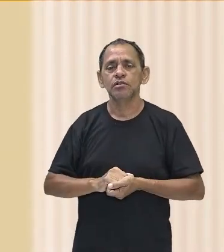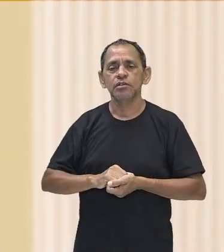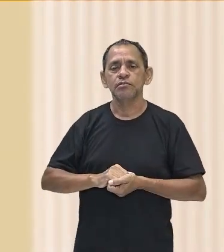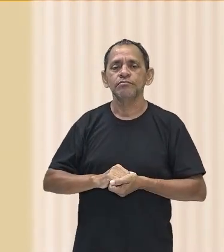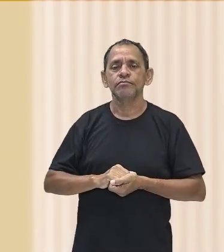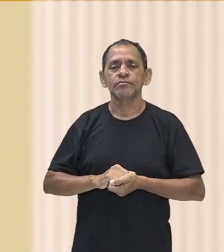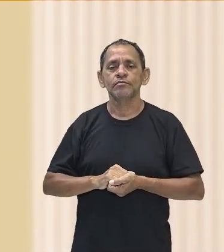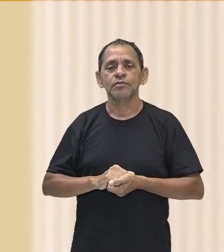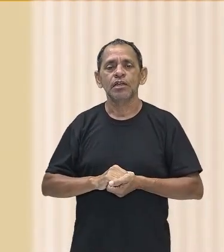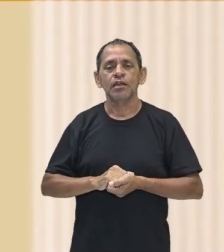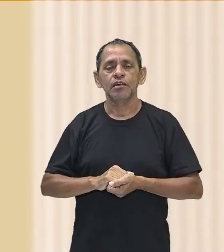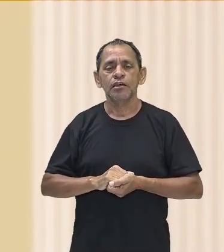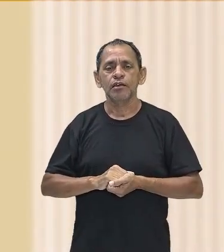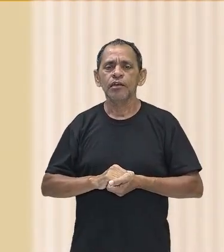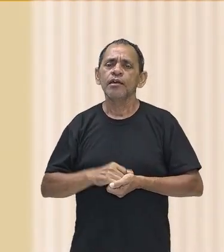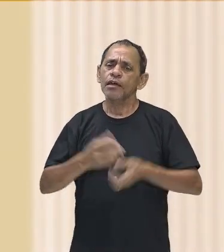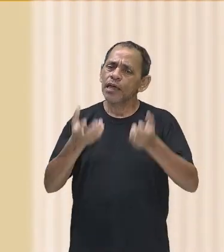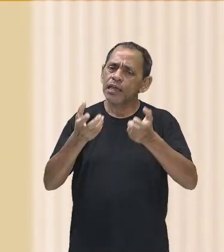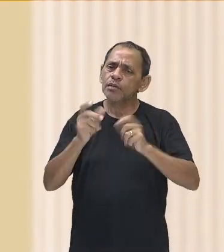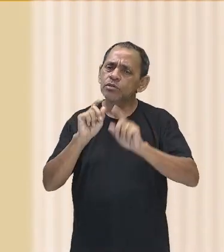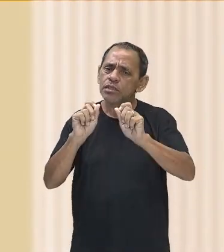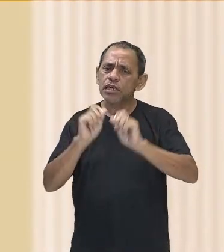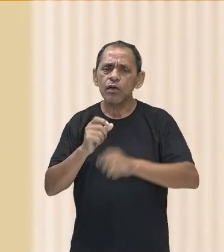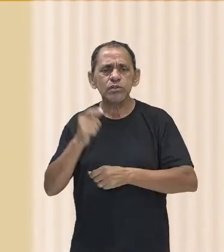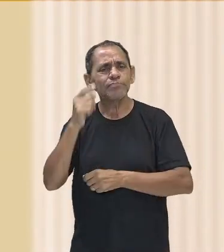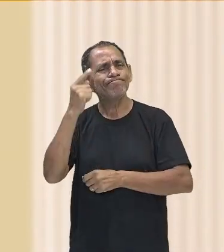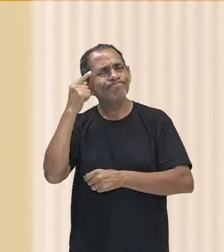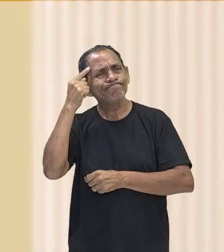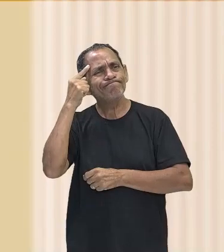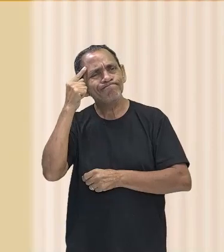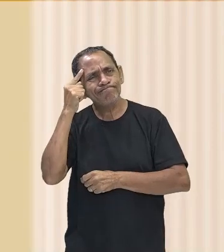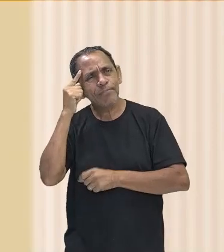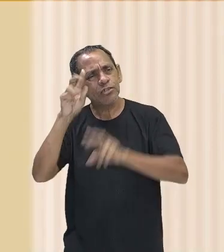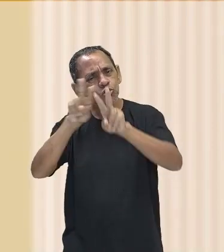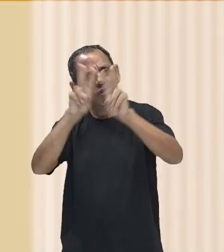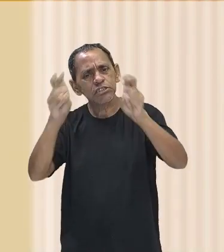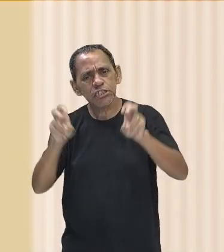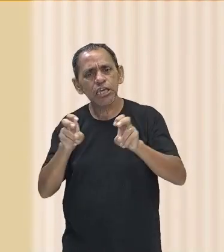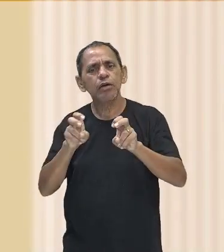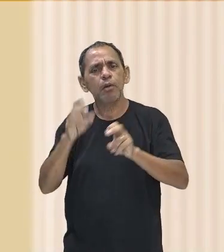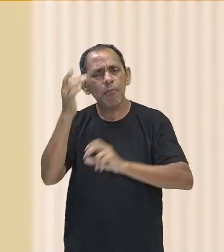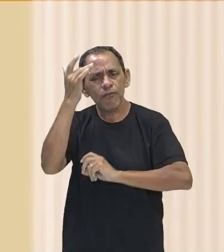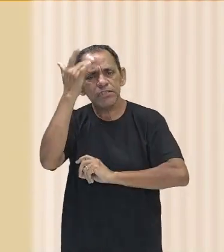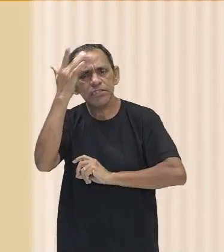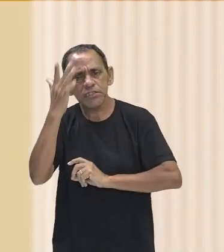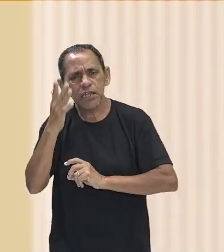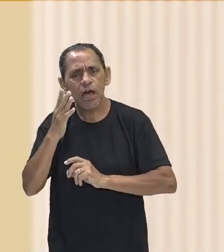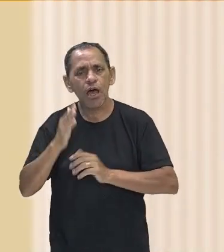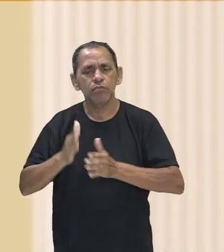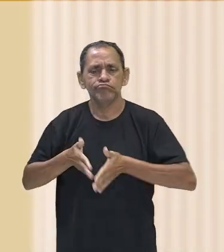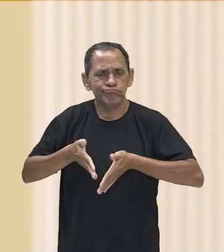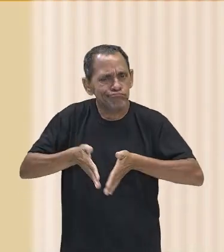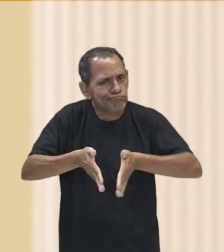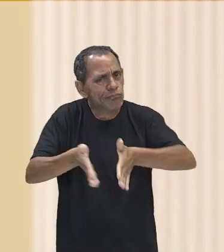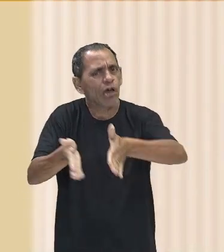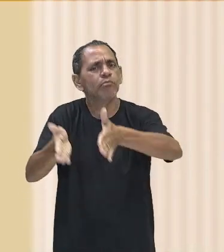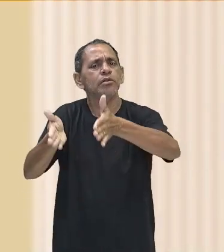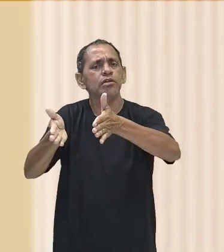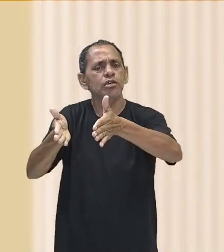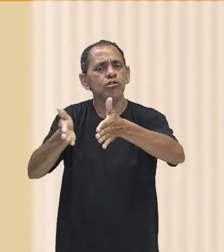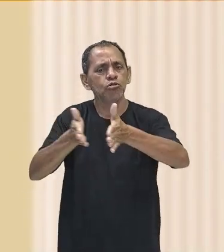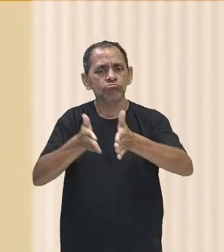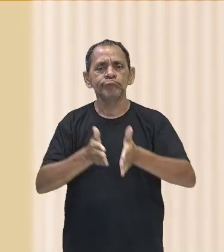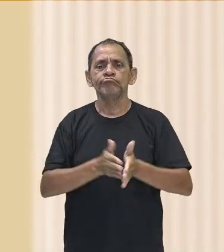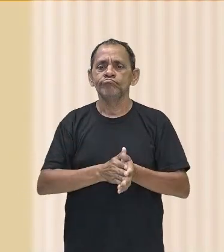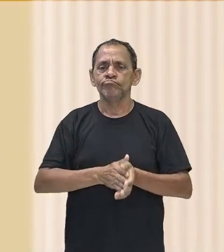vocês pensem sobre o assunto, né, para facilitar um pouquinho a jornada de vocês, né? Que a gente já vem falando